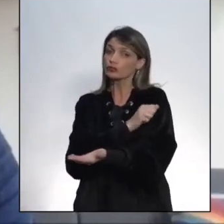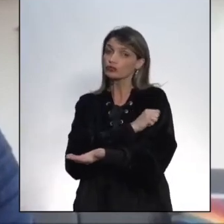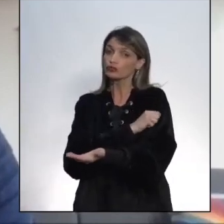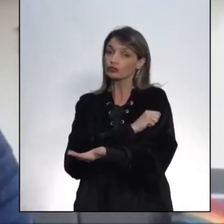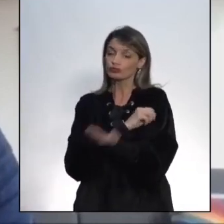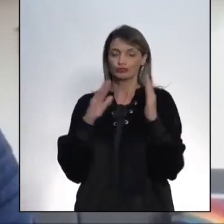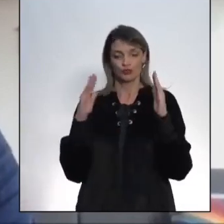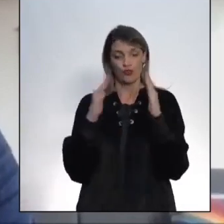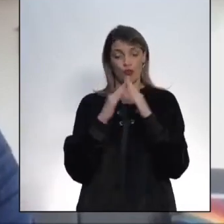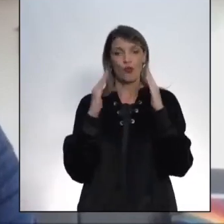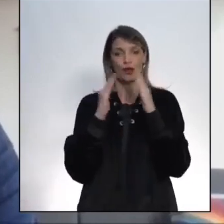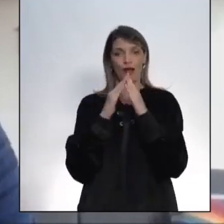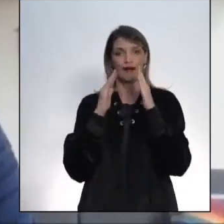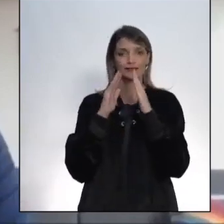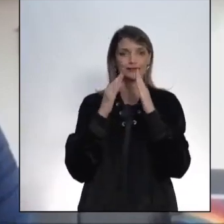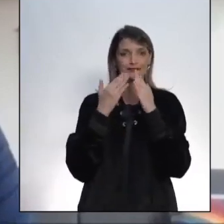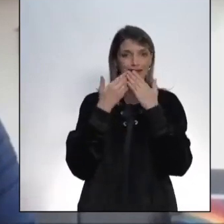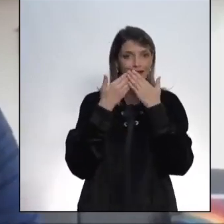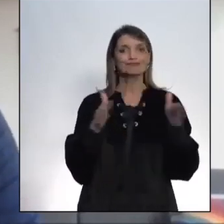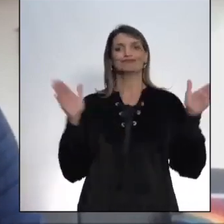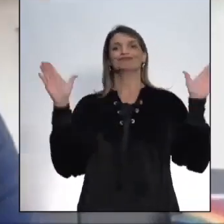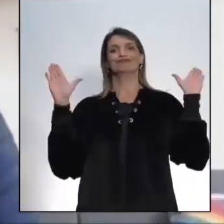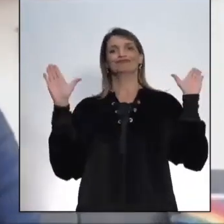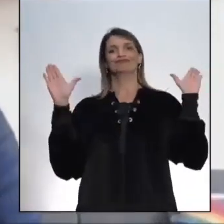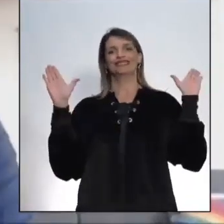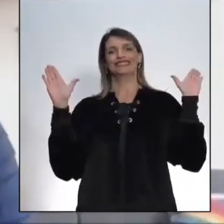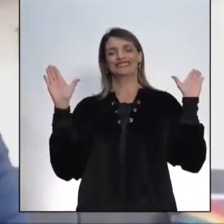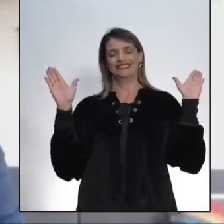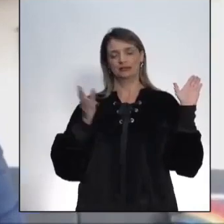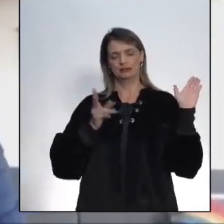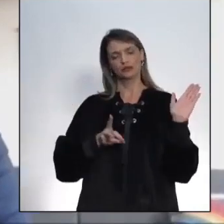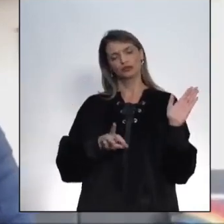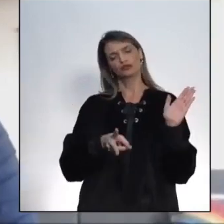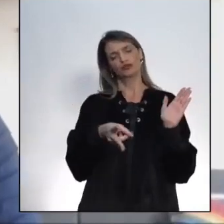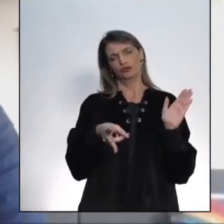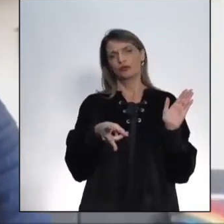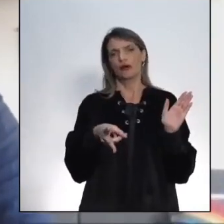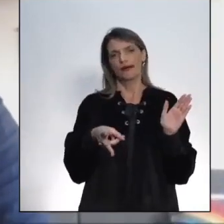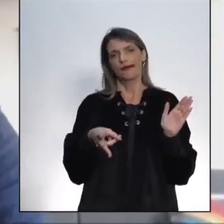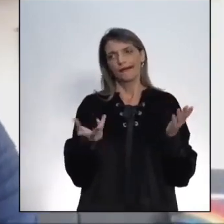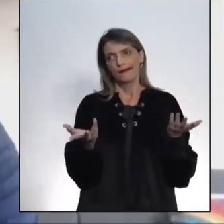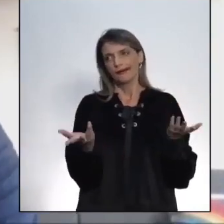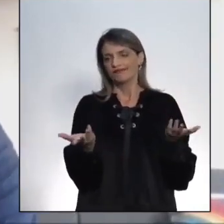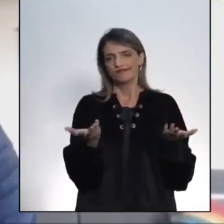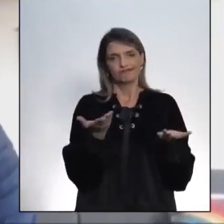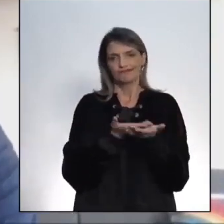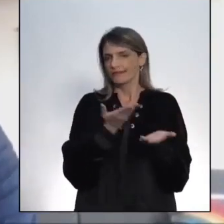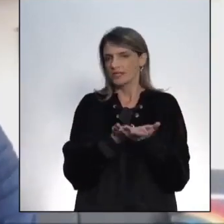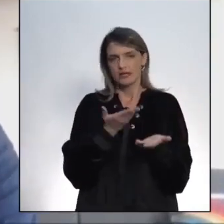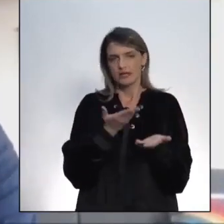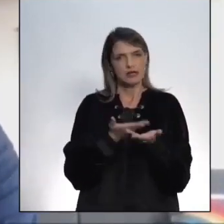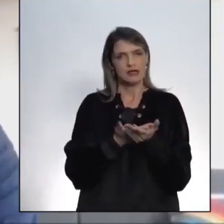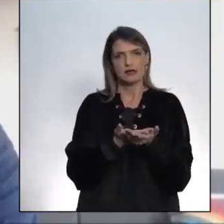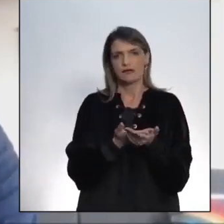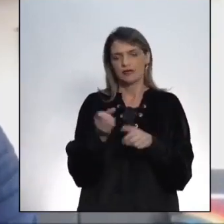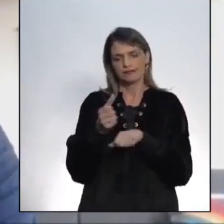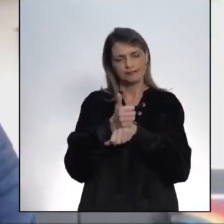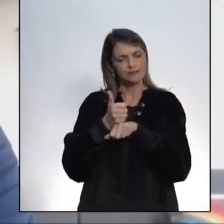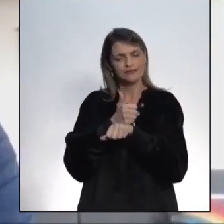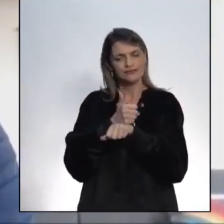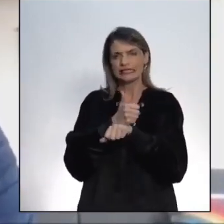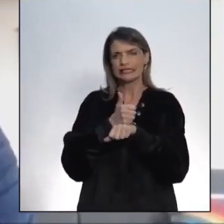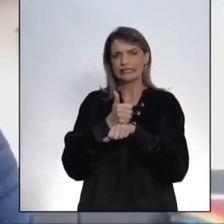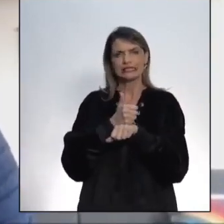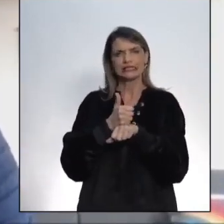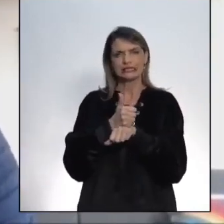como o Chico falou, para continuar minimamente dentro do possível essa profissão de fé, no